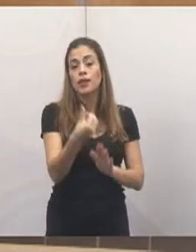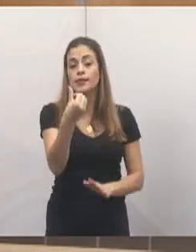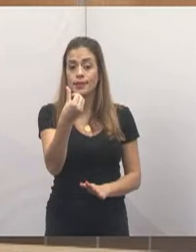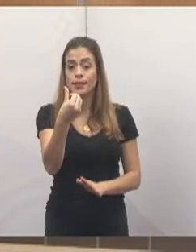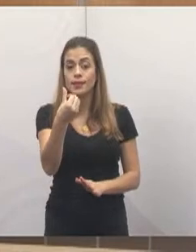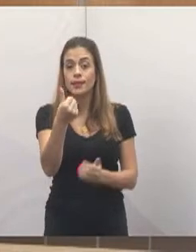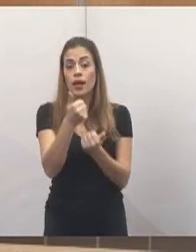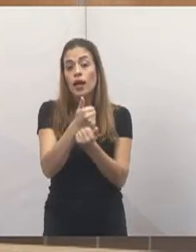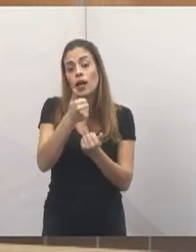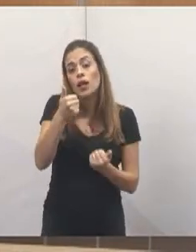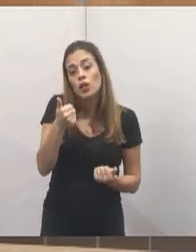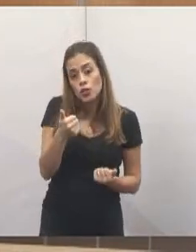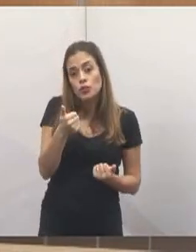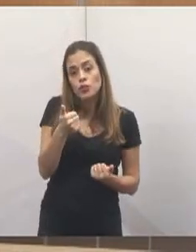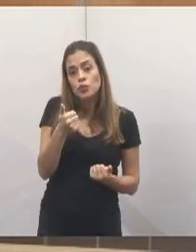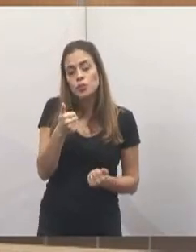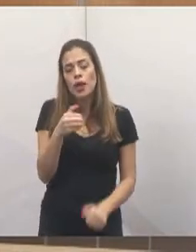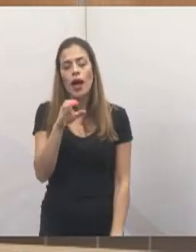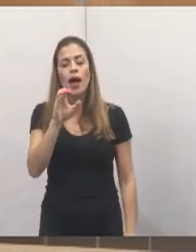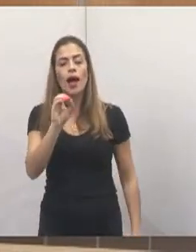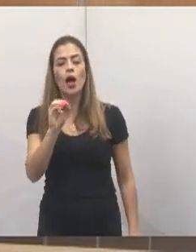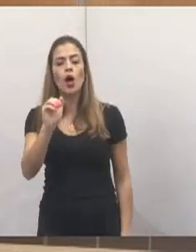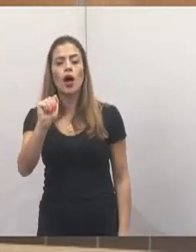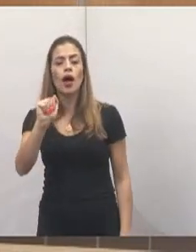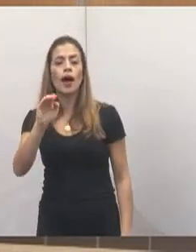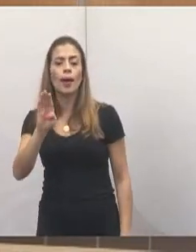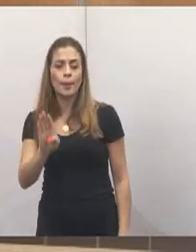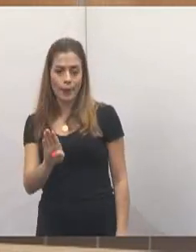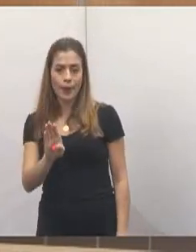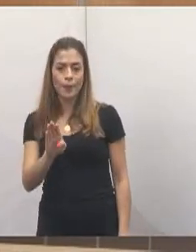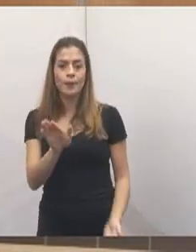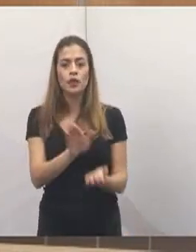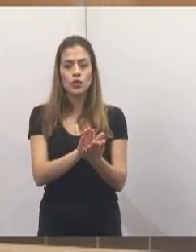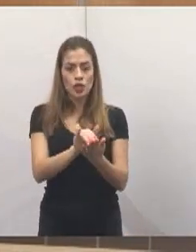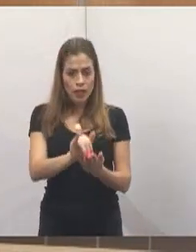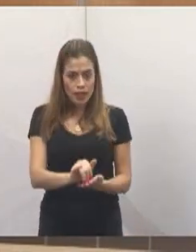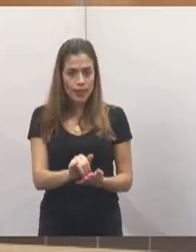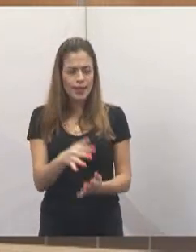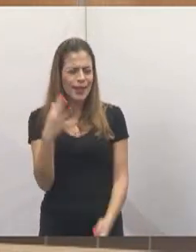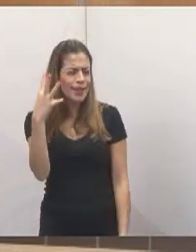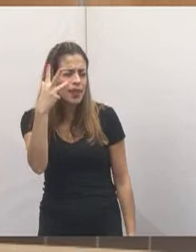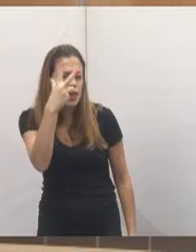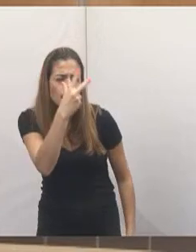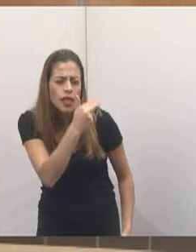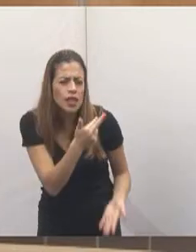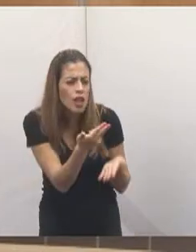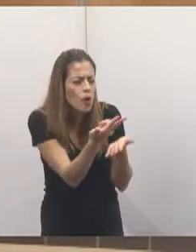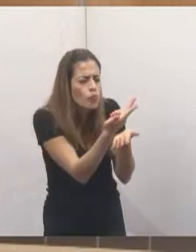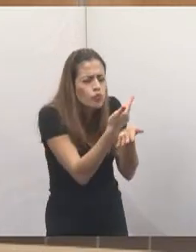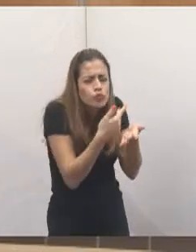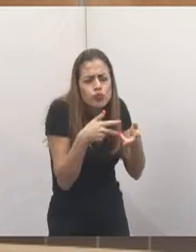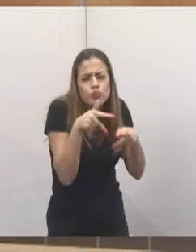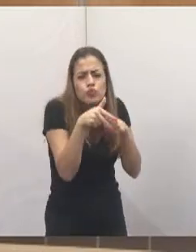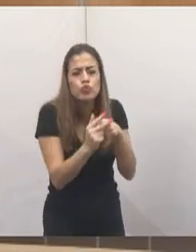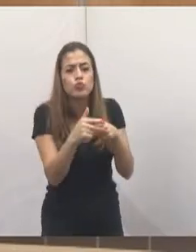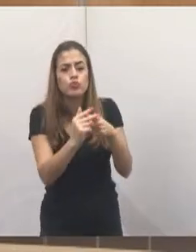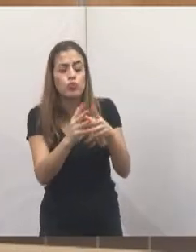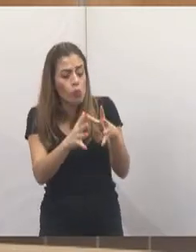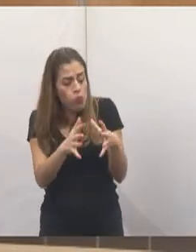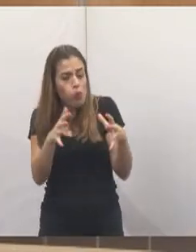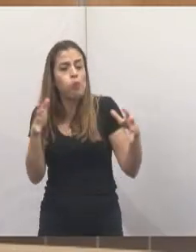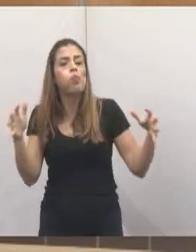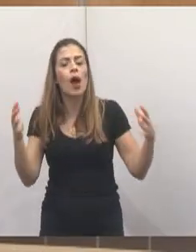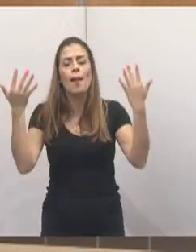46ª subseção da OAB de Jacareí também está de cara nova, está linda e foi totalmente reformada e ampliada.